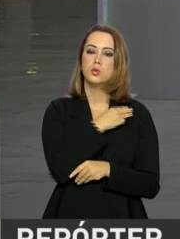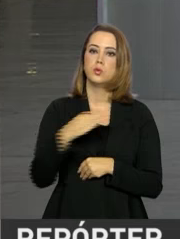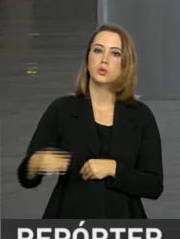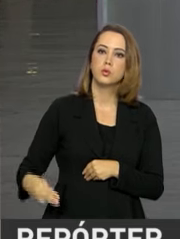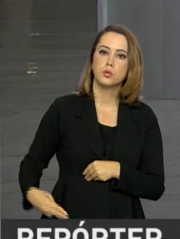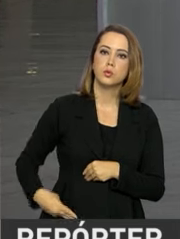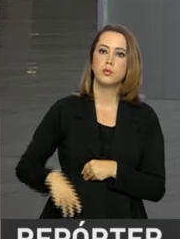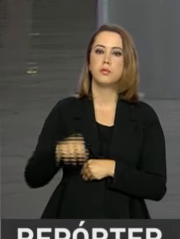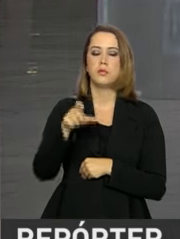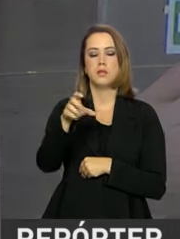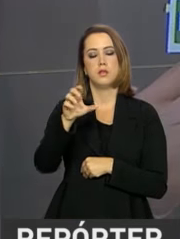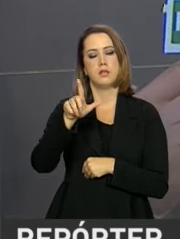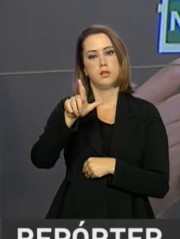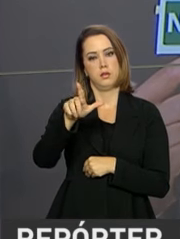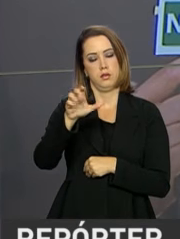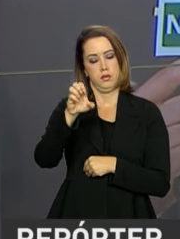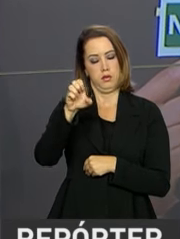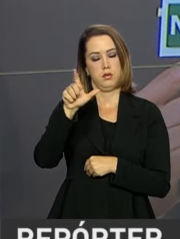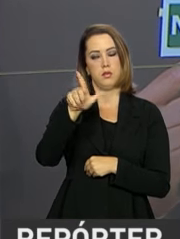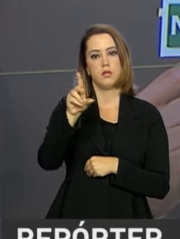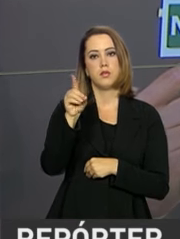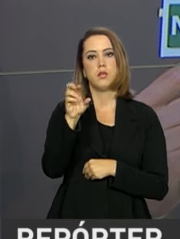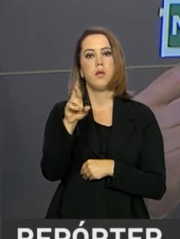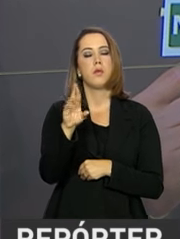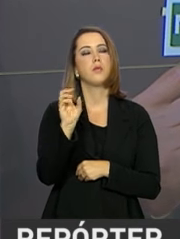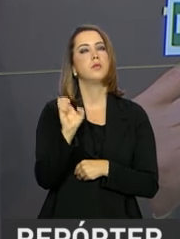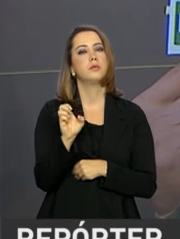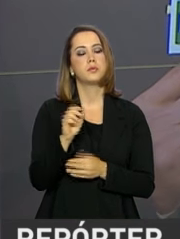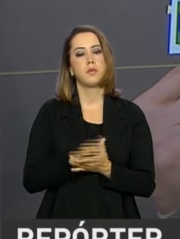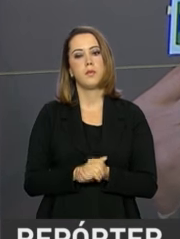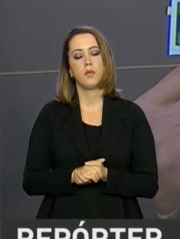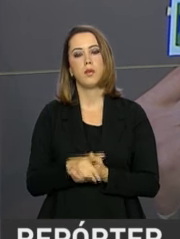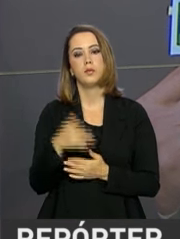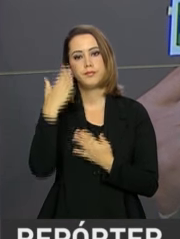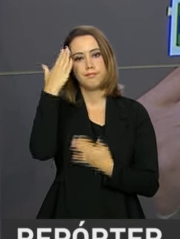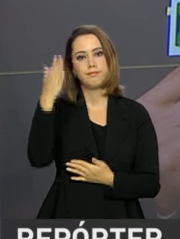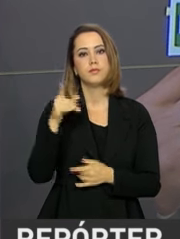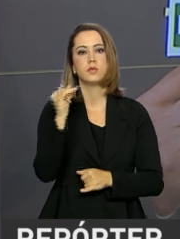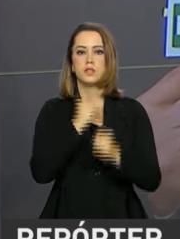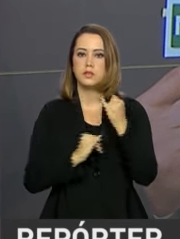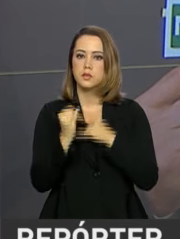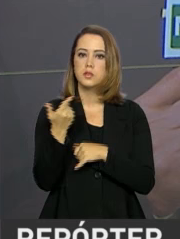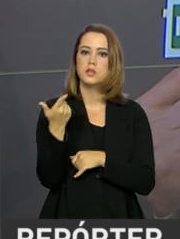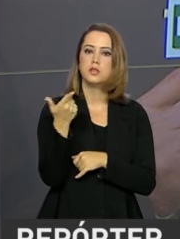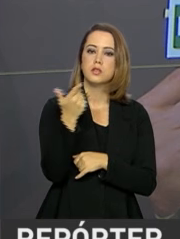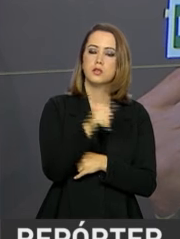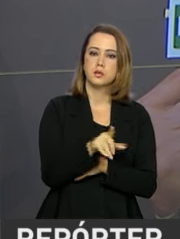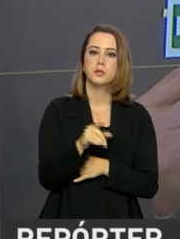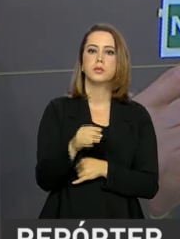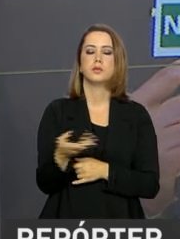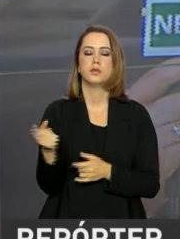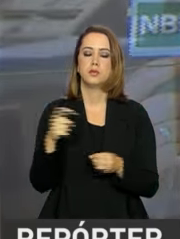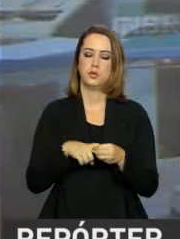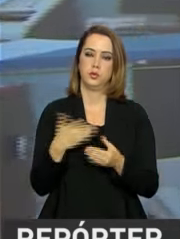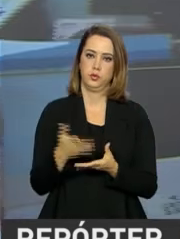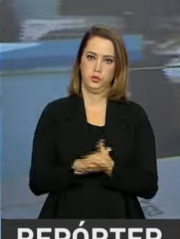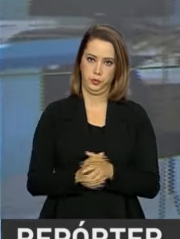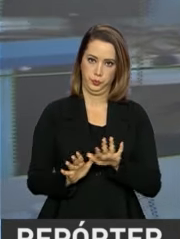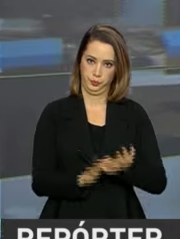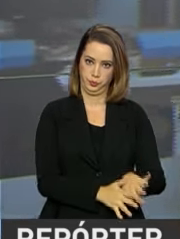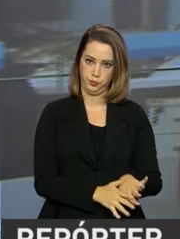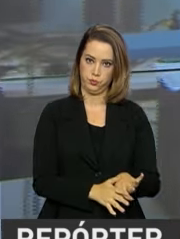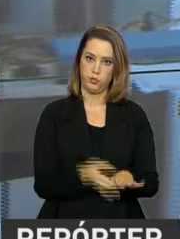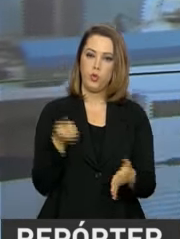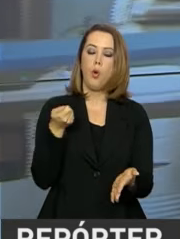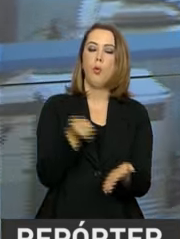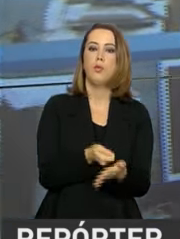Barbalho. Eu volto com você no estúdio, Renata. Obrigada, Paulo, pelas suas informações. Daqui a pouco a gente volta a conversar. E o pagamento da